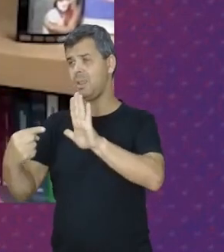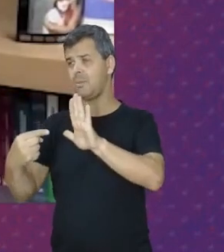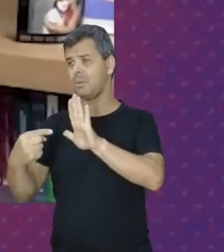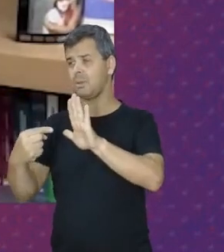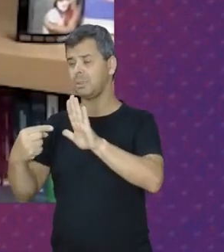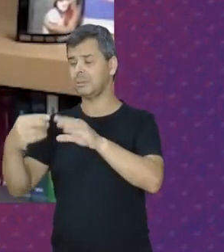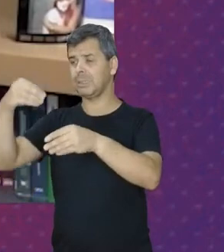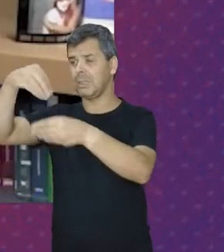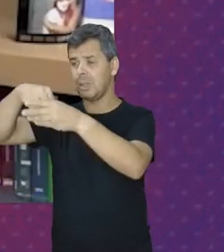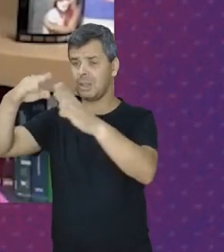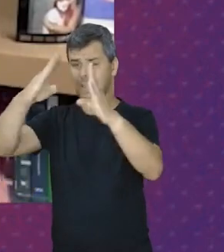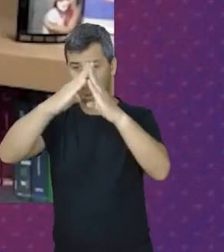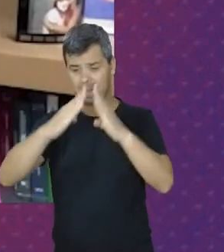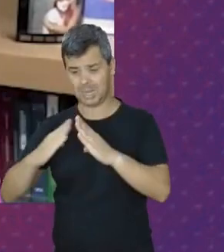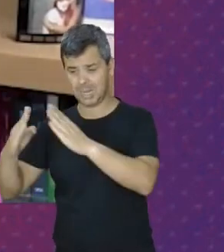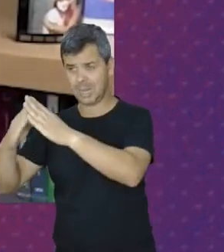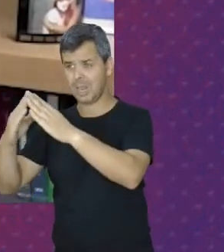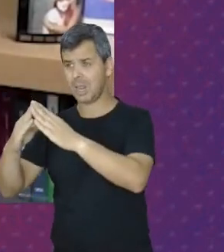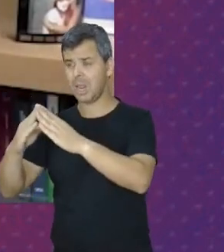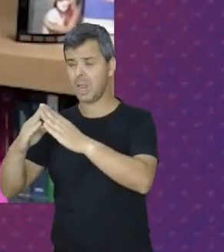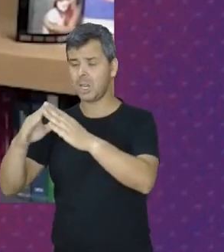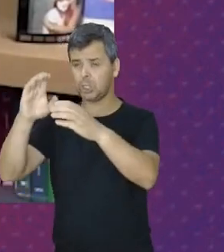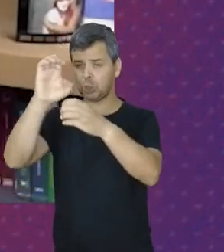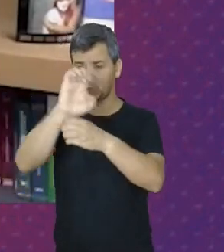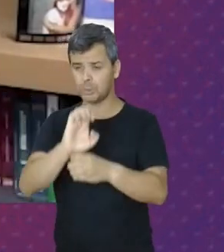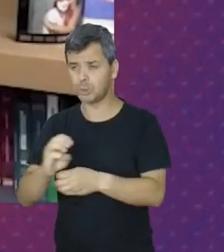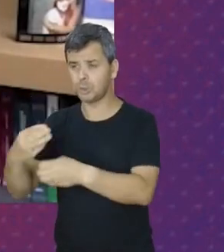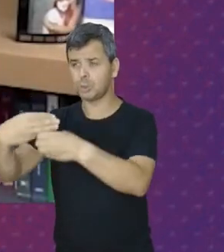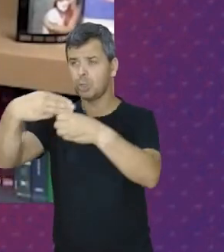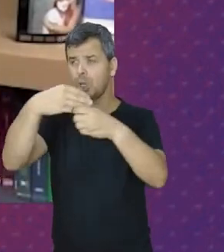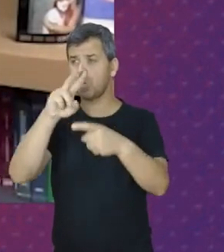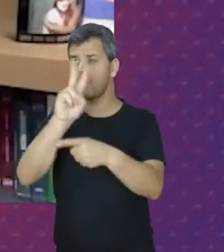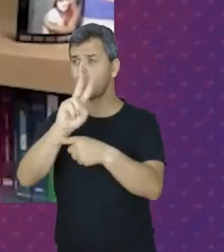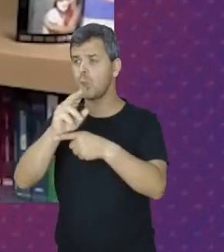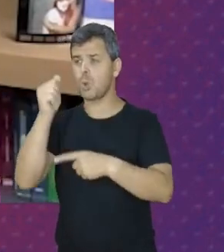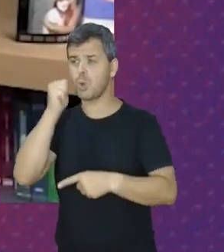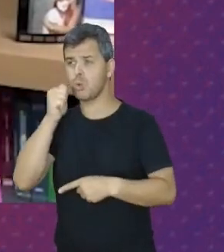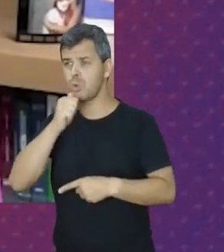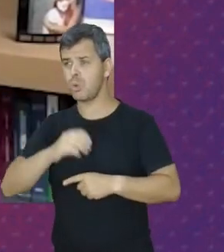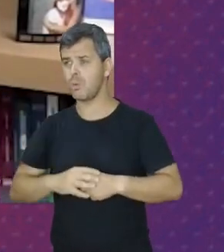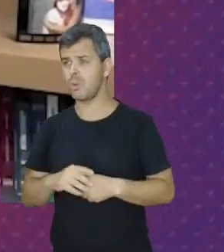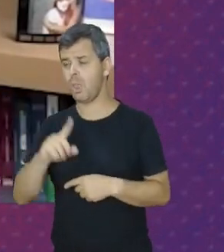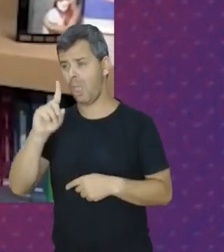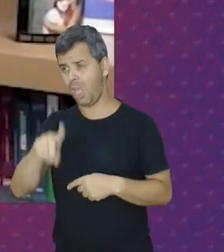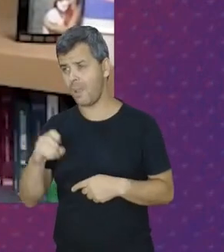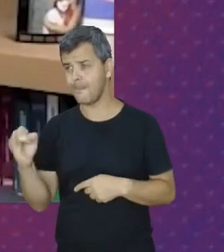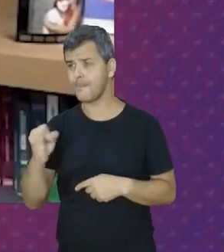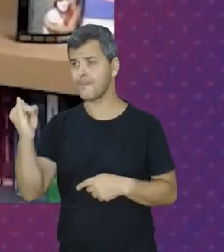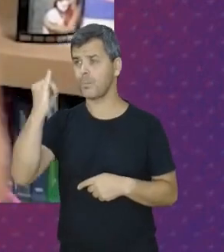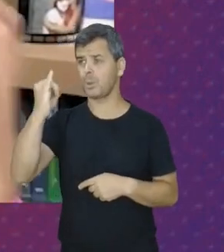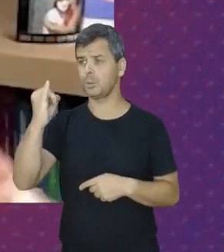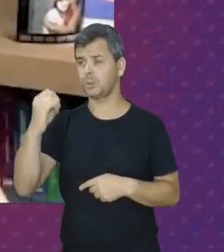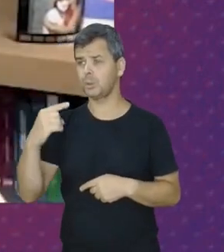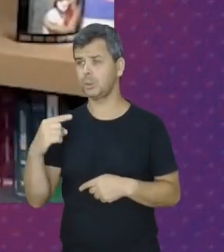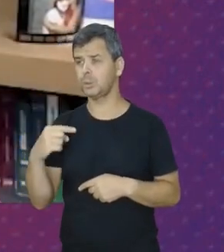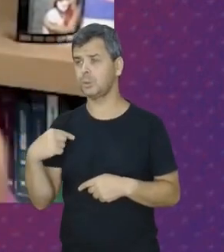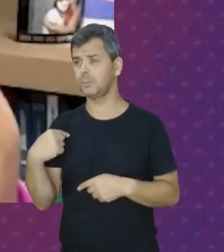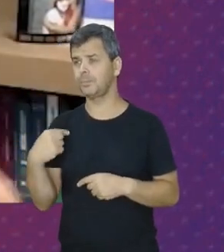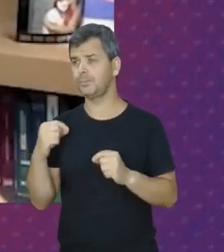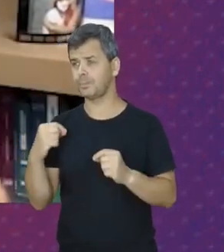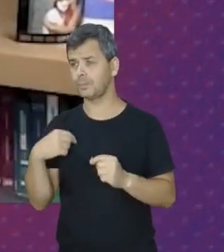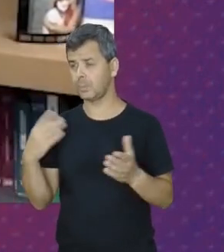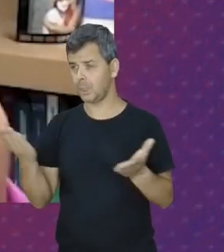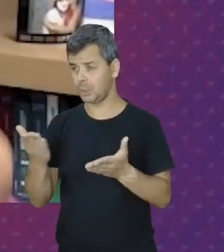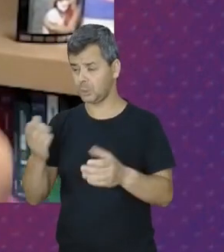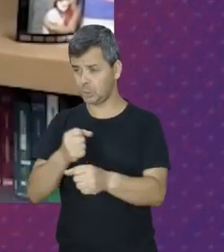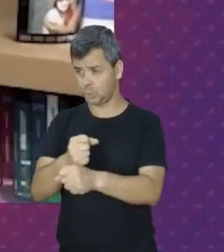nas casas legislativas de proteção às mulheres. Foi muito importante que nós,